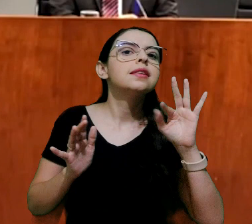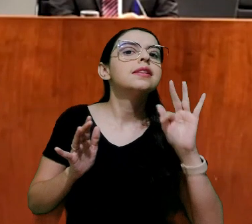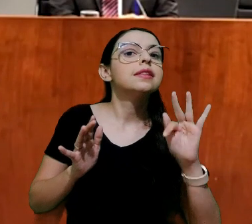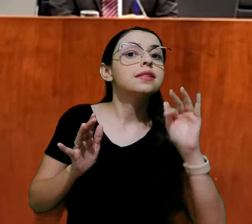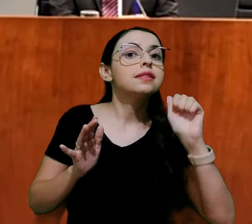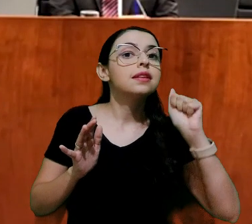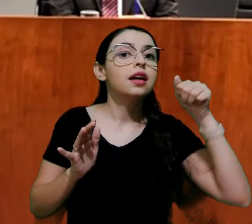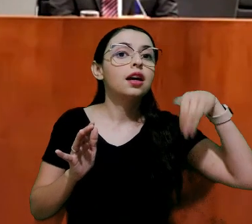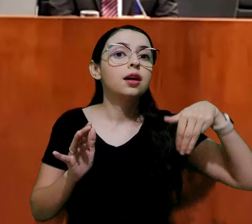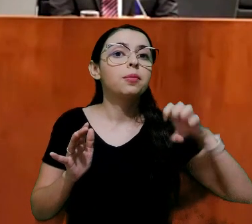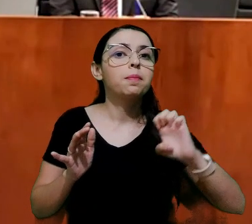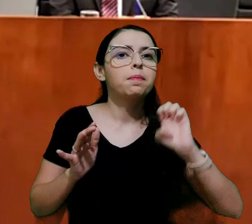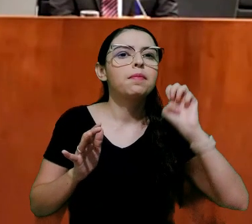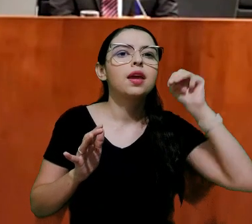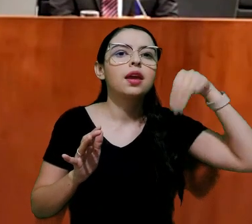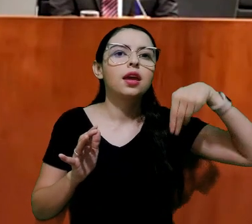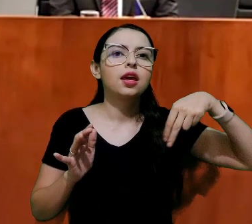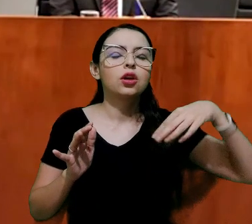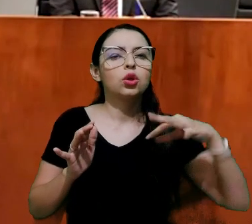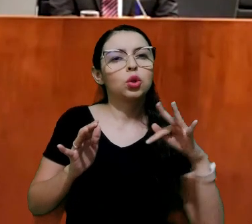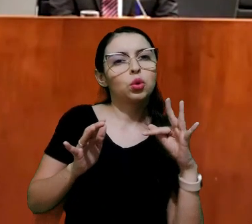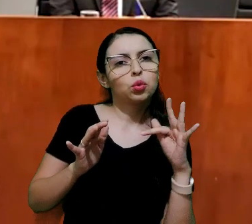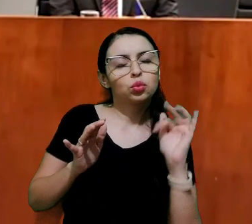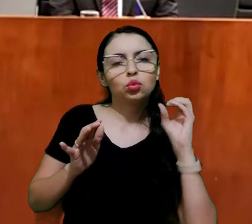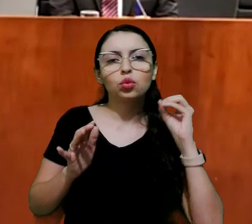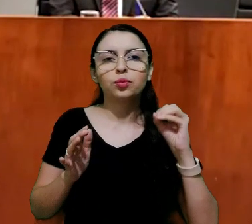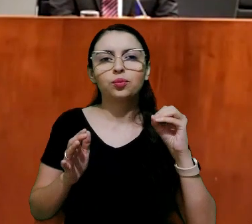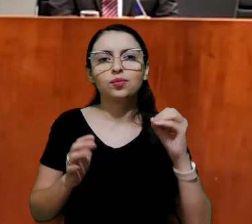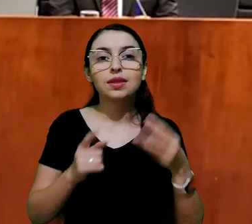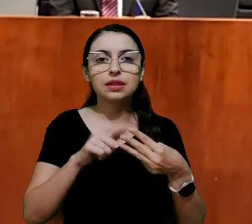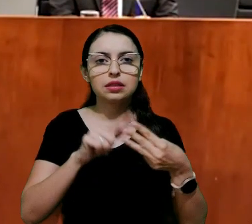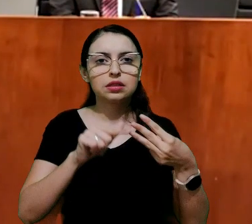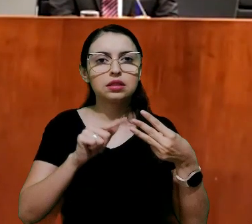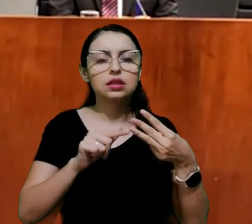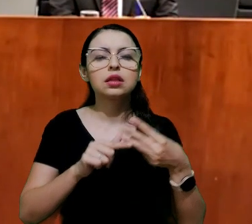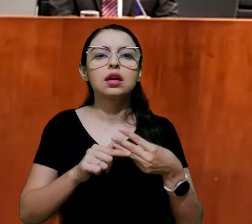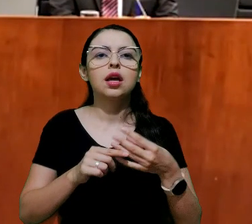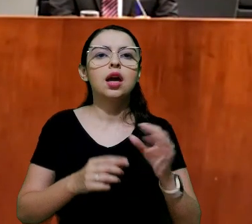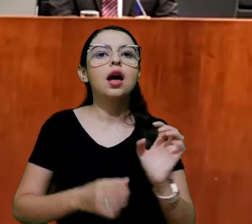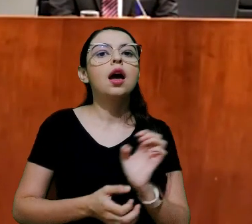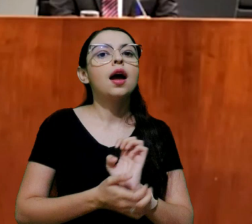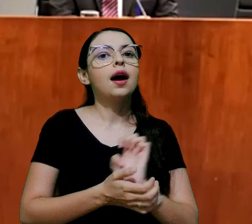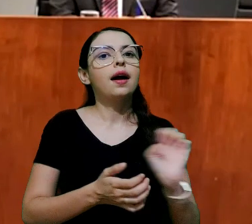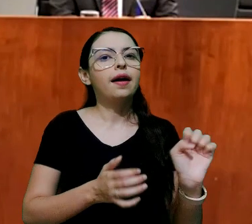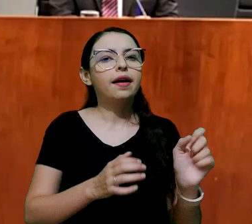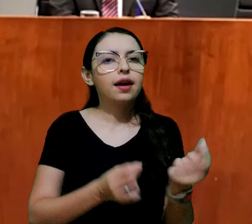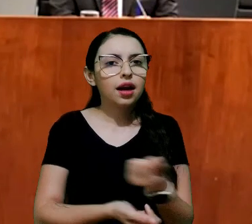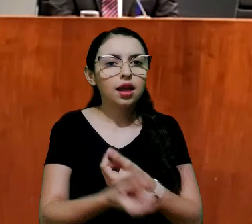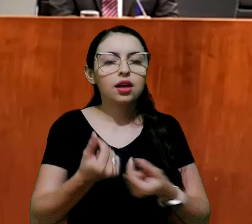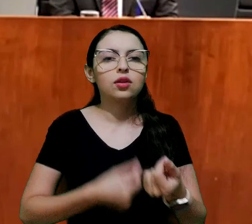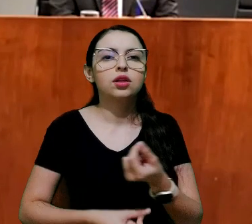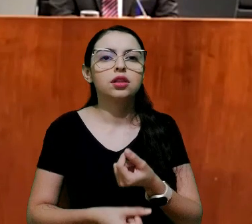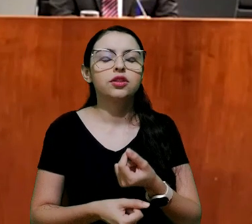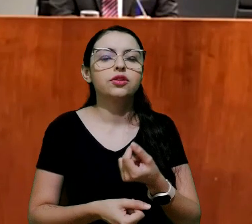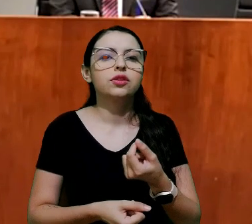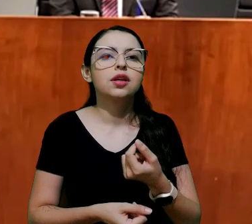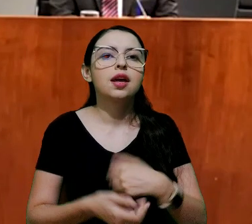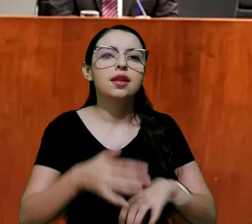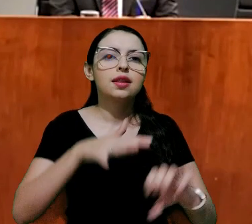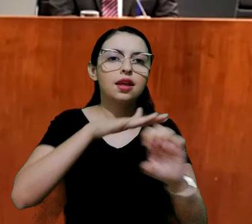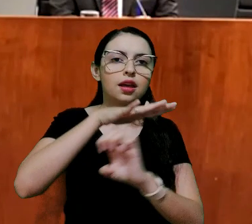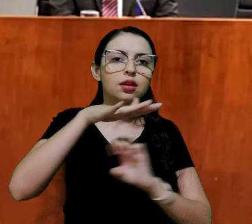mecanismos que interessam à economia, ao direito empresarial e ao direito de sucessões especificamente